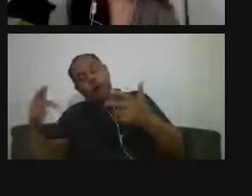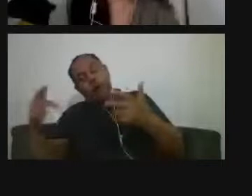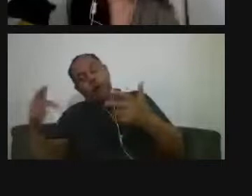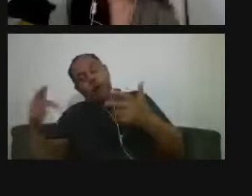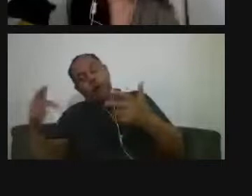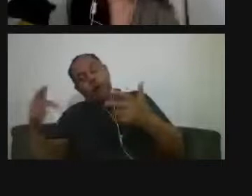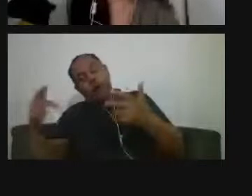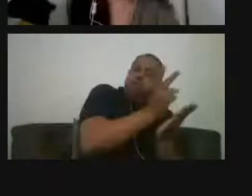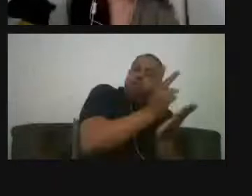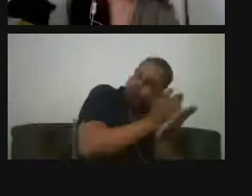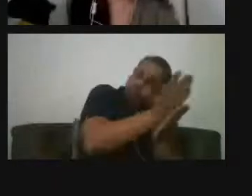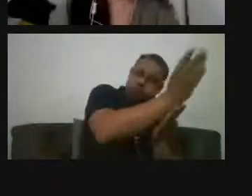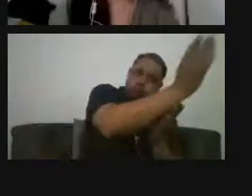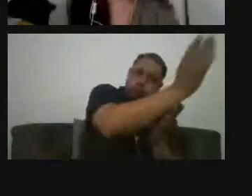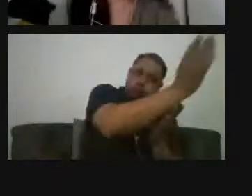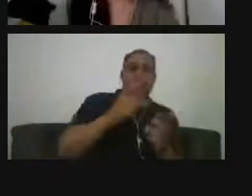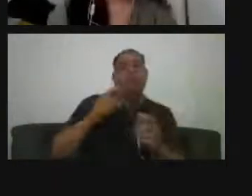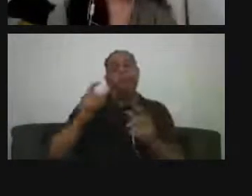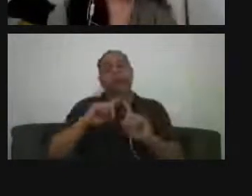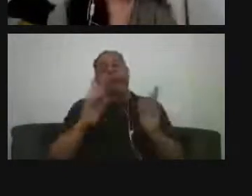contraditórias,